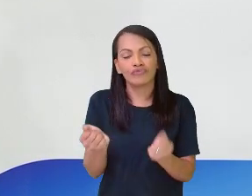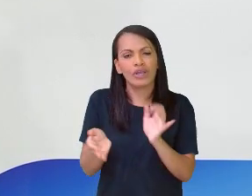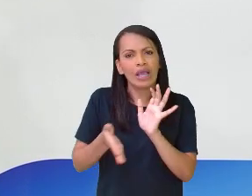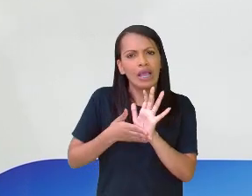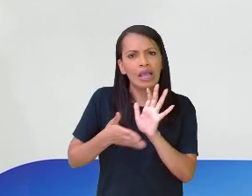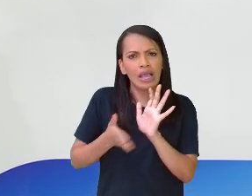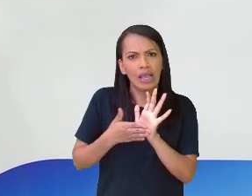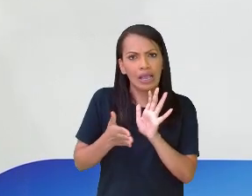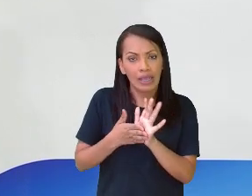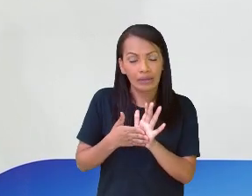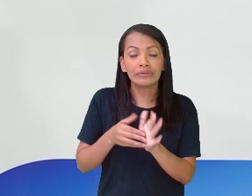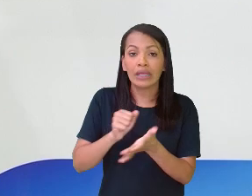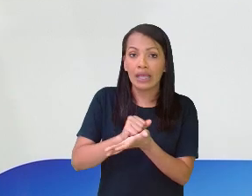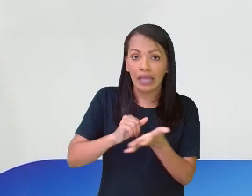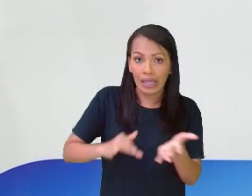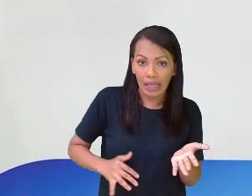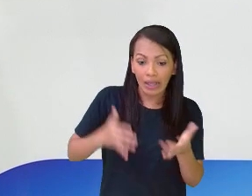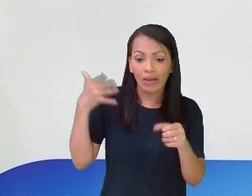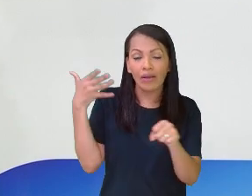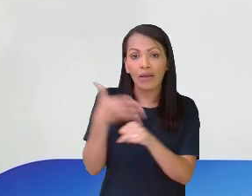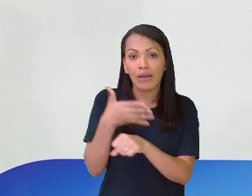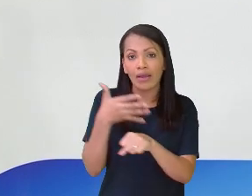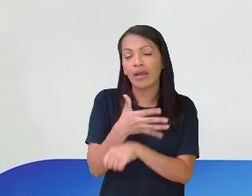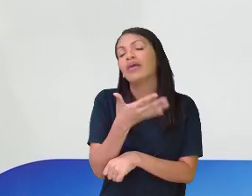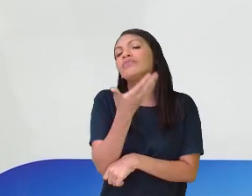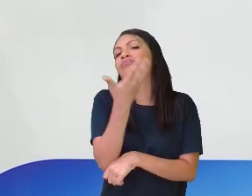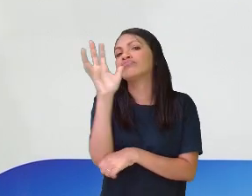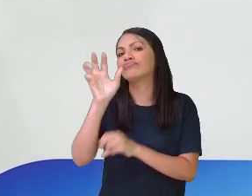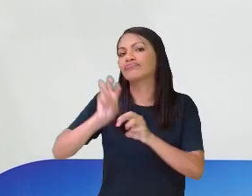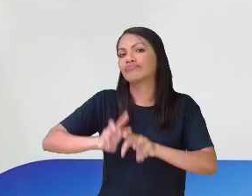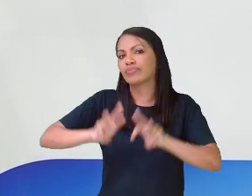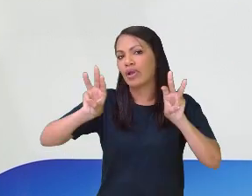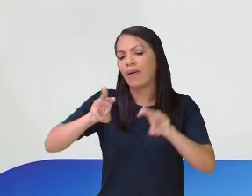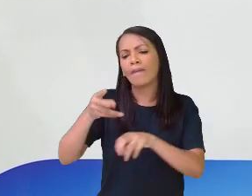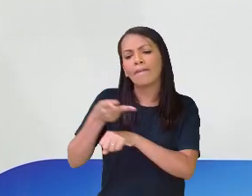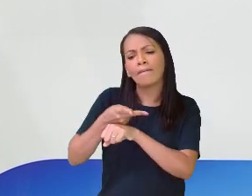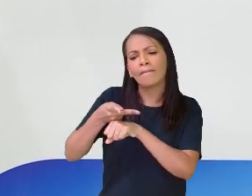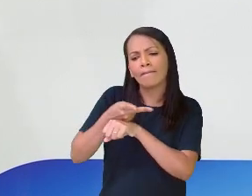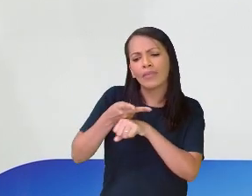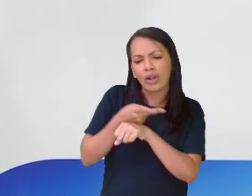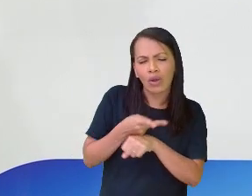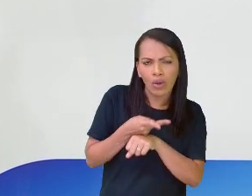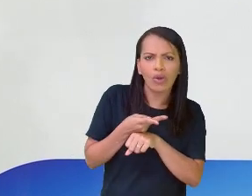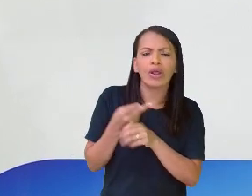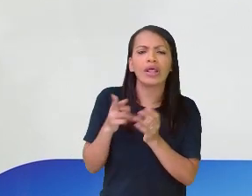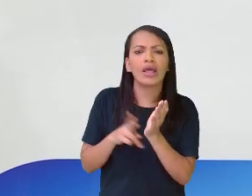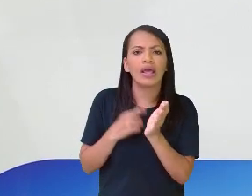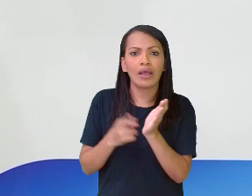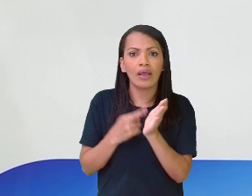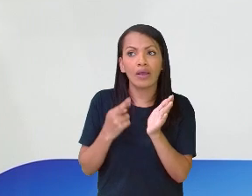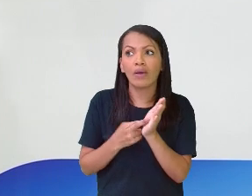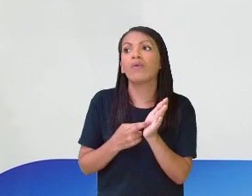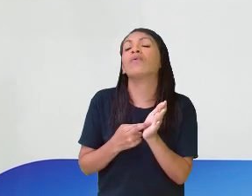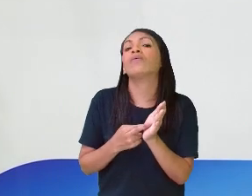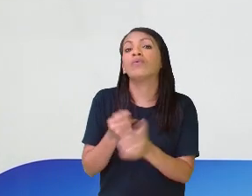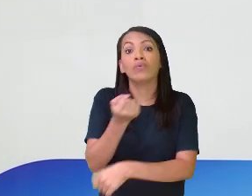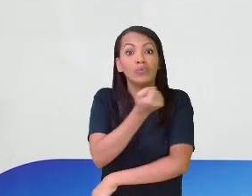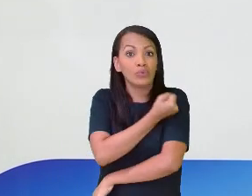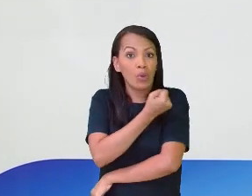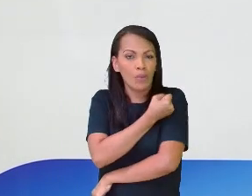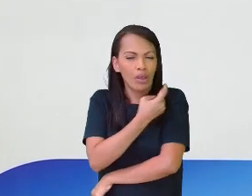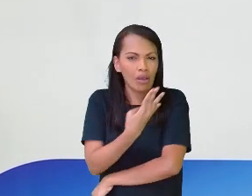de atividade. Acessem a árvore, procurem a revista Qual é, o númerozinho está aí na aula, vocês viram,